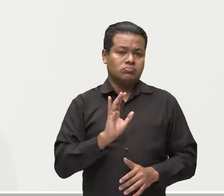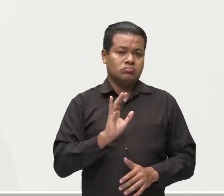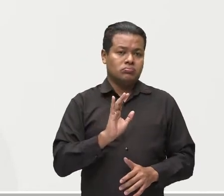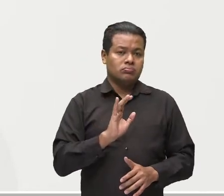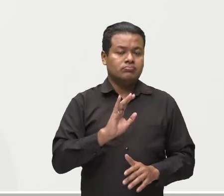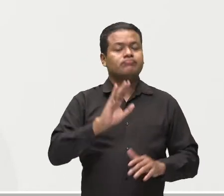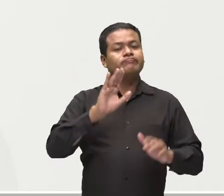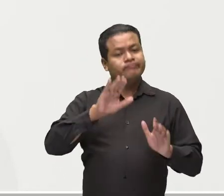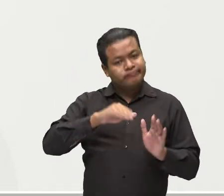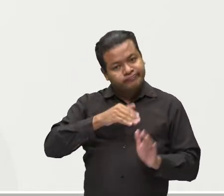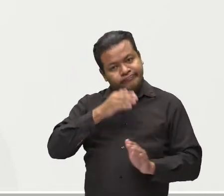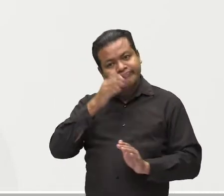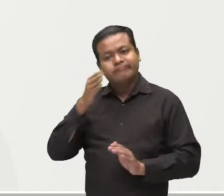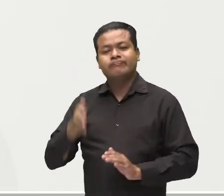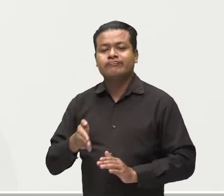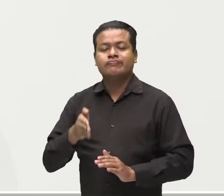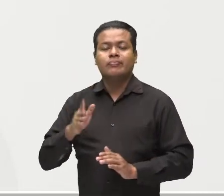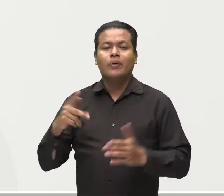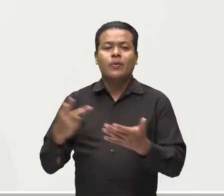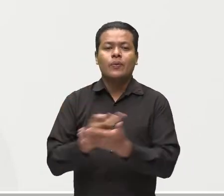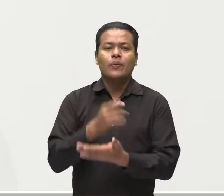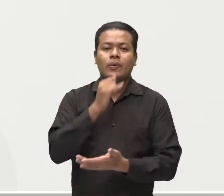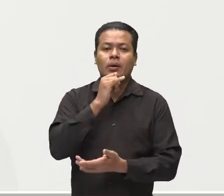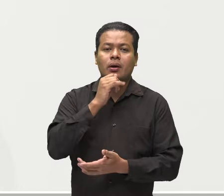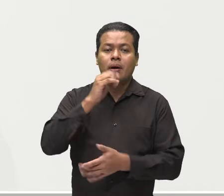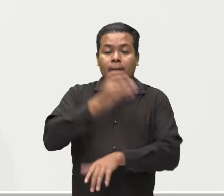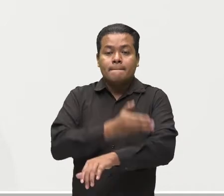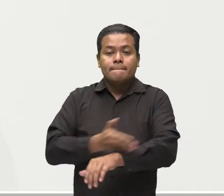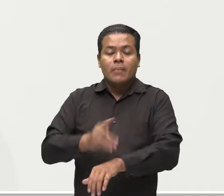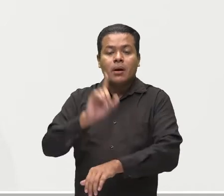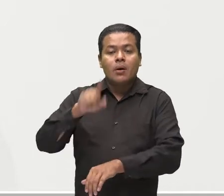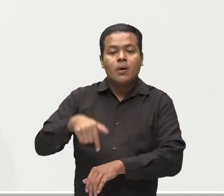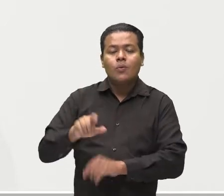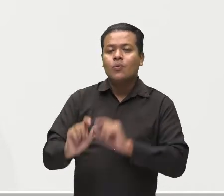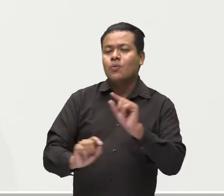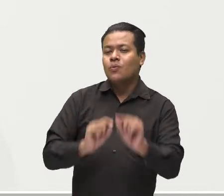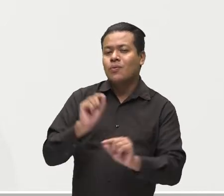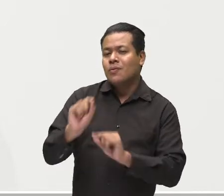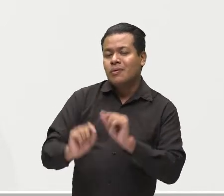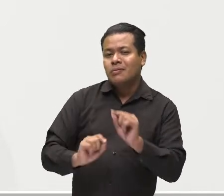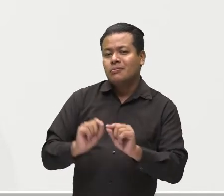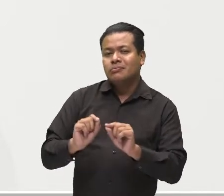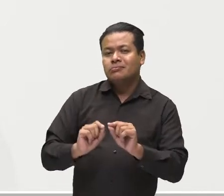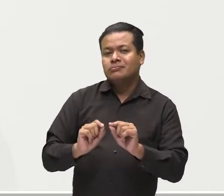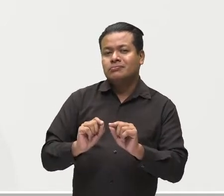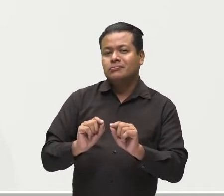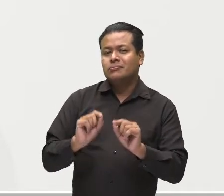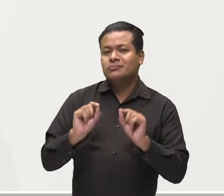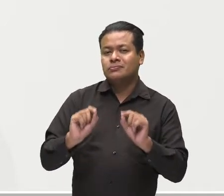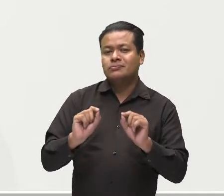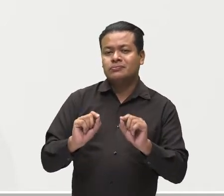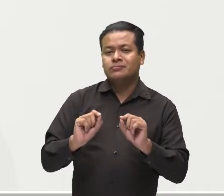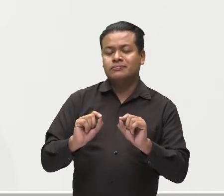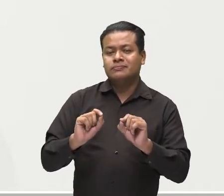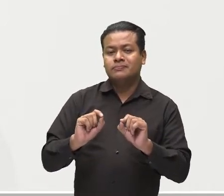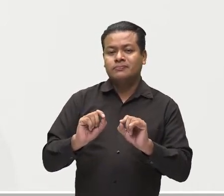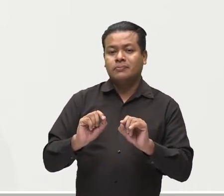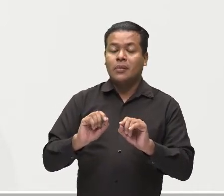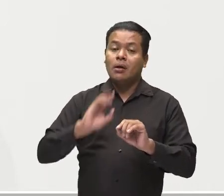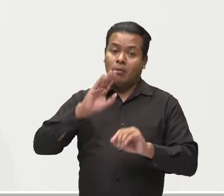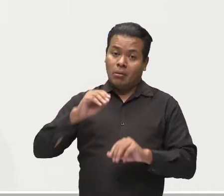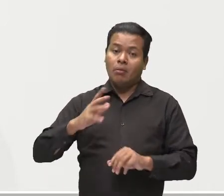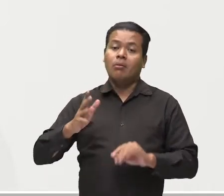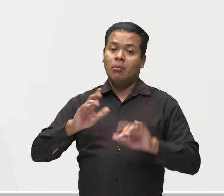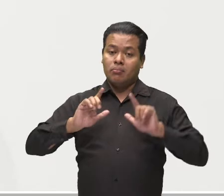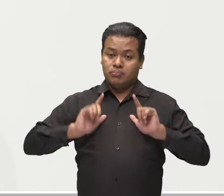Com a divisão, olha só o que acontece. Tudo aí em branco é o que era definido para a comunidade israelense,